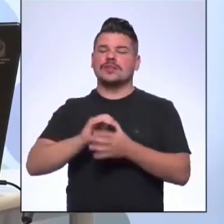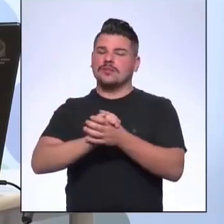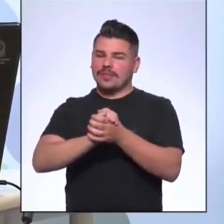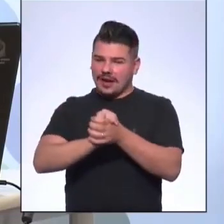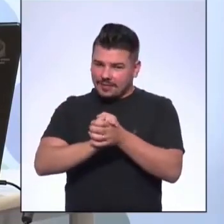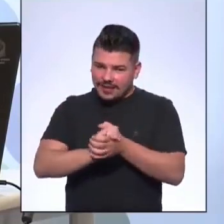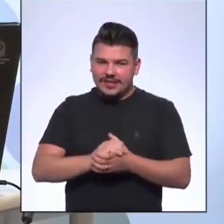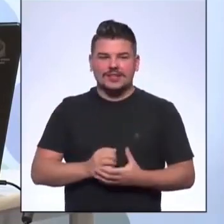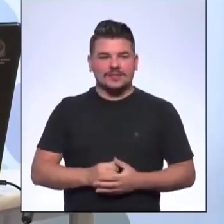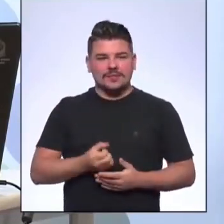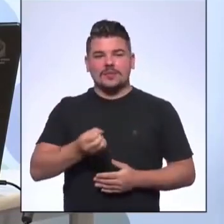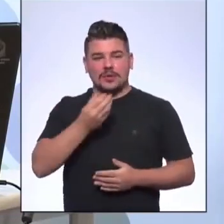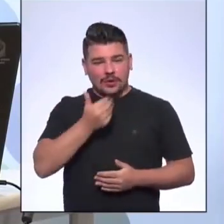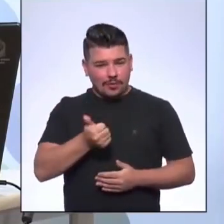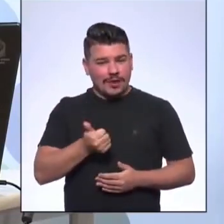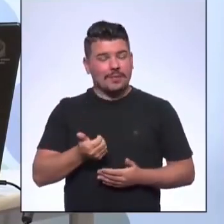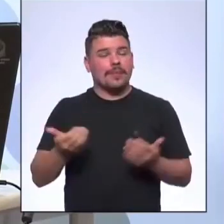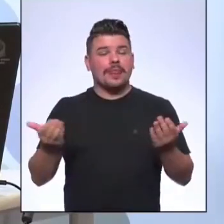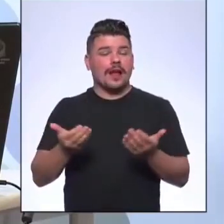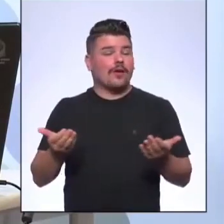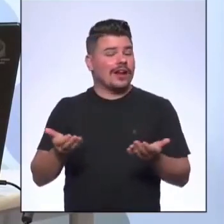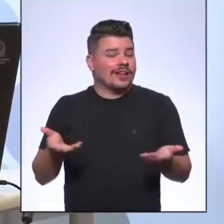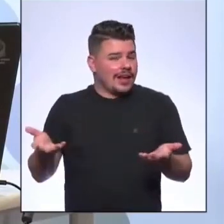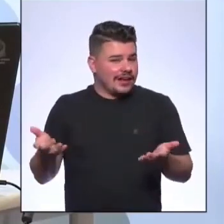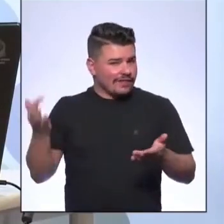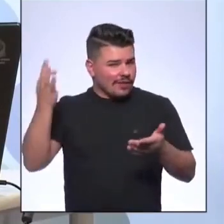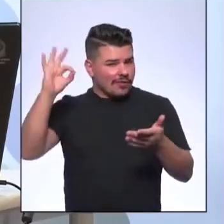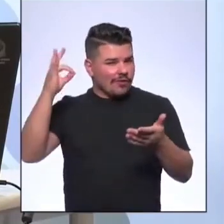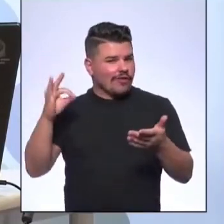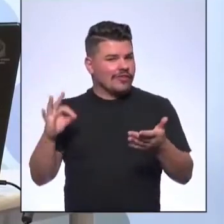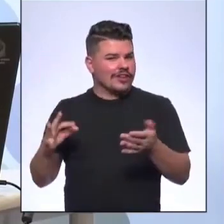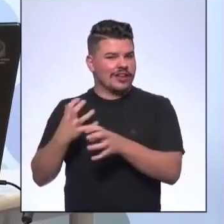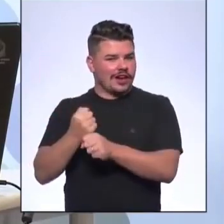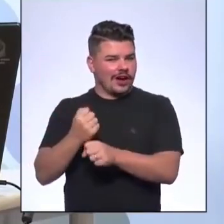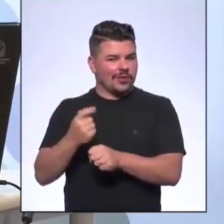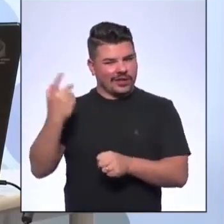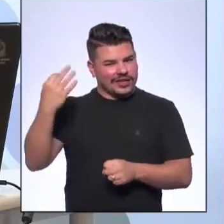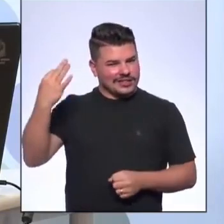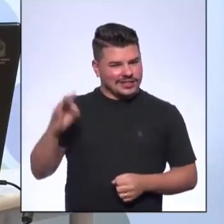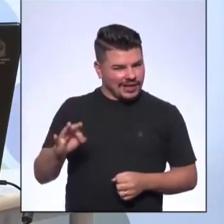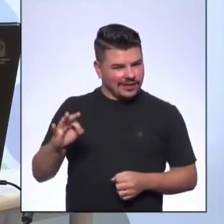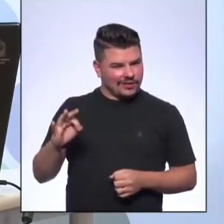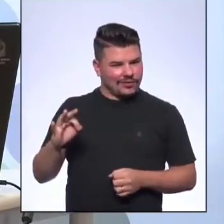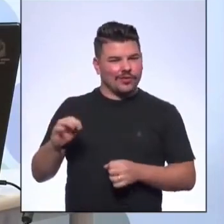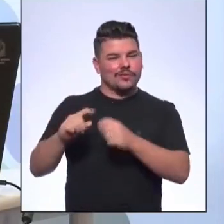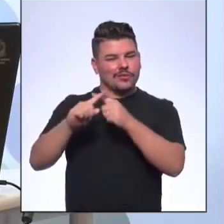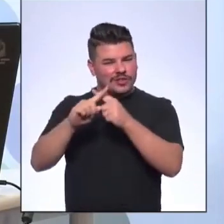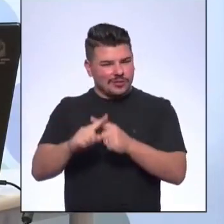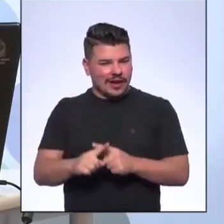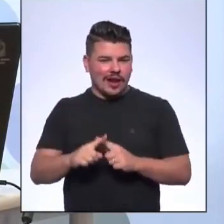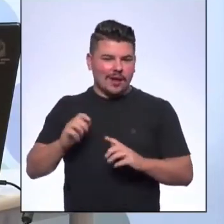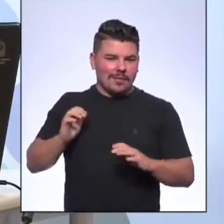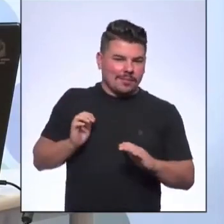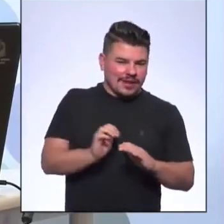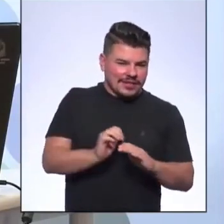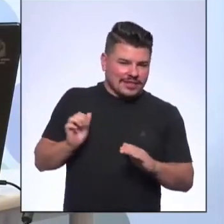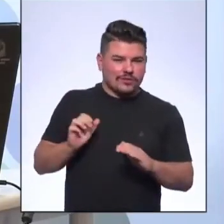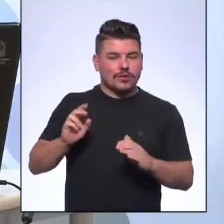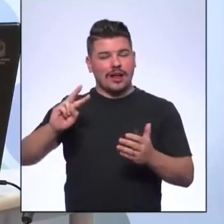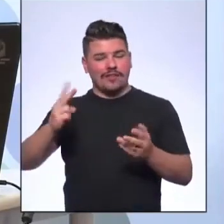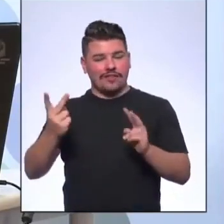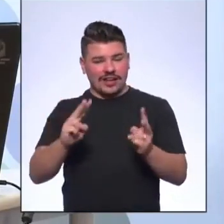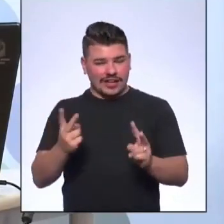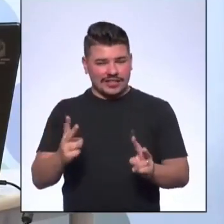galera? Muito bom. E aí, Gibas, vamos conferir esses cálculos aí. Será que eles multiplicaram a pressão pela variação do